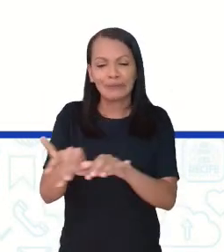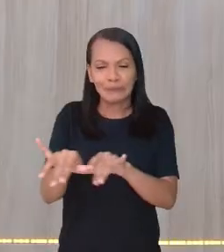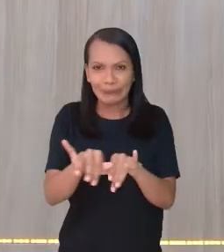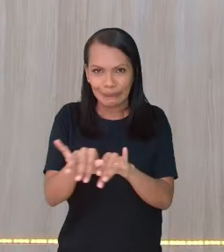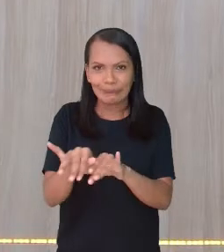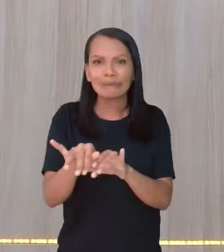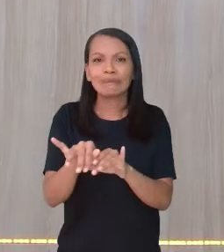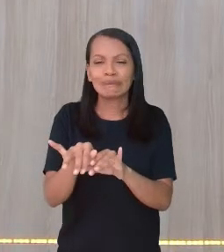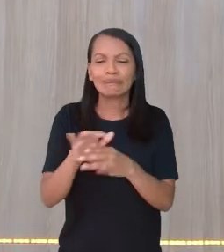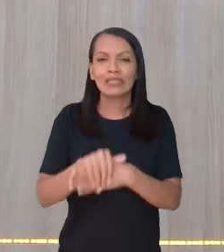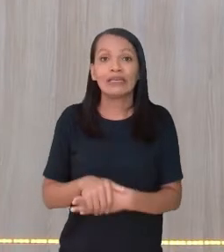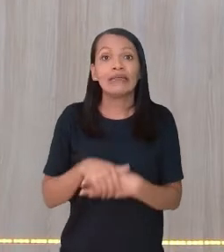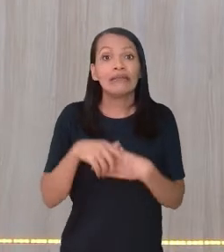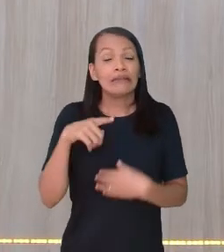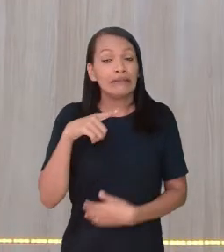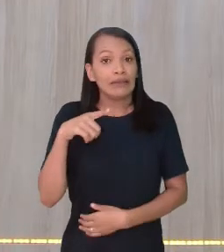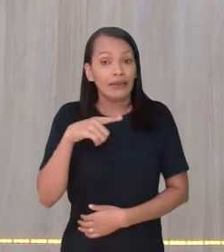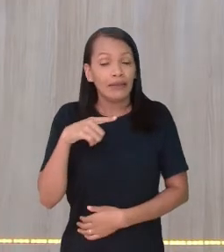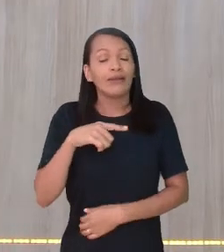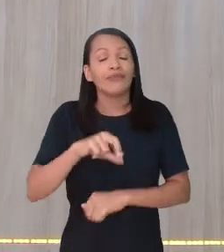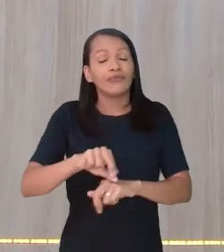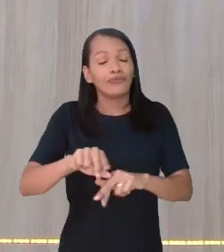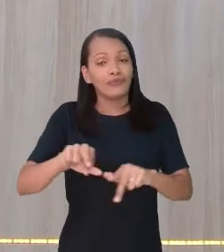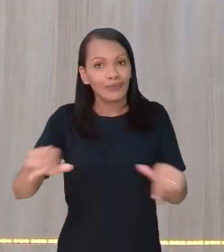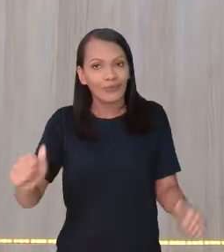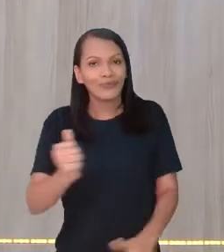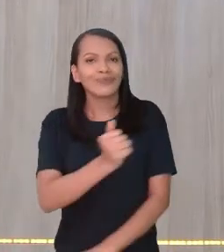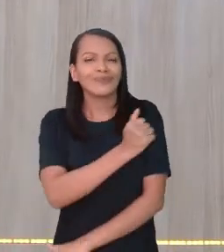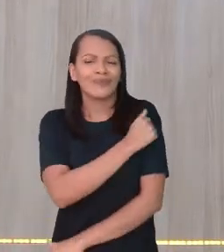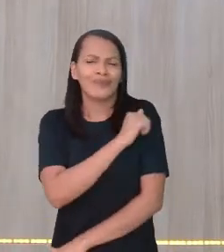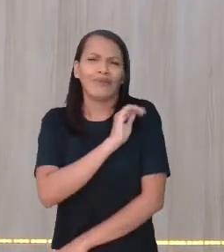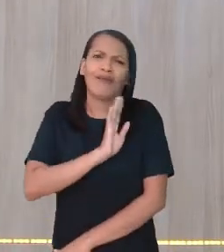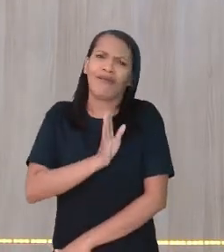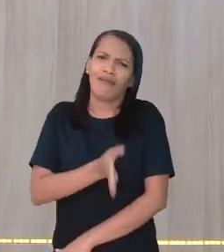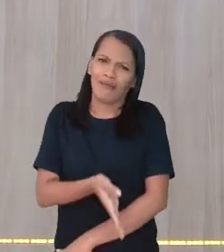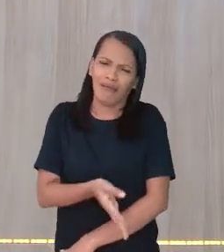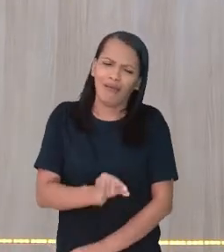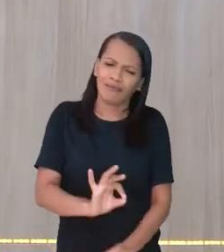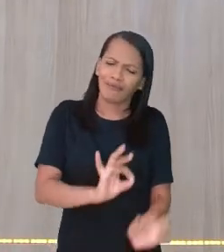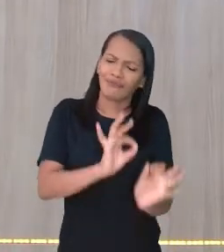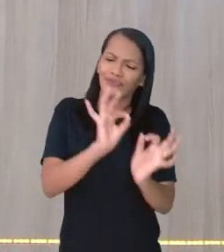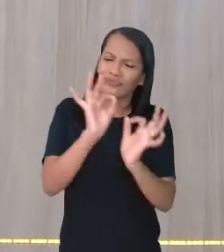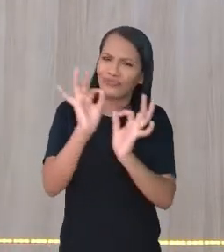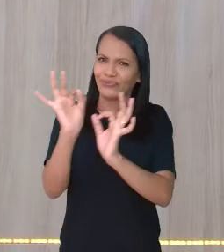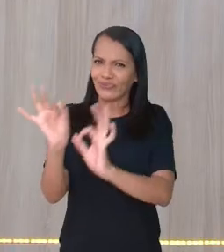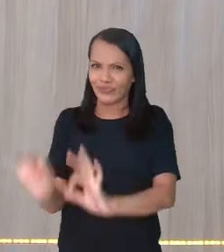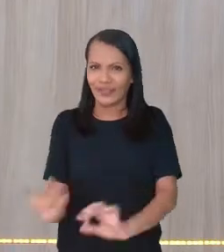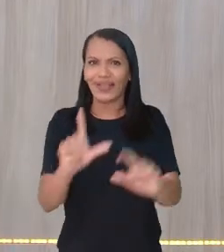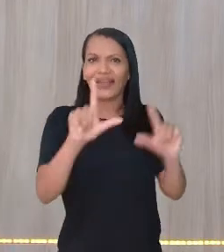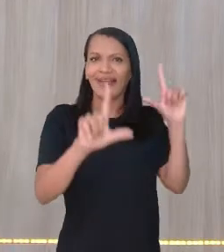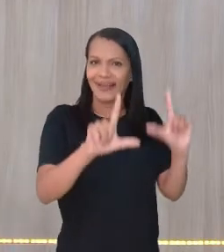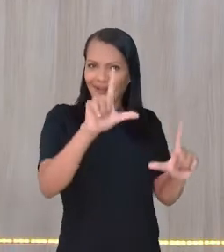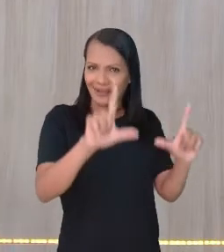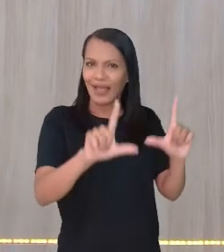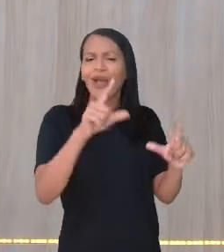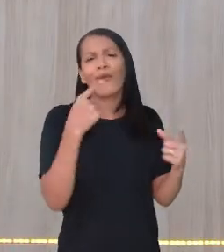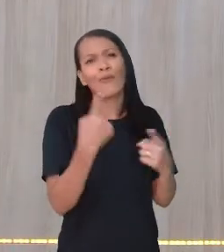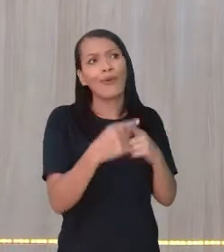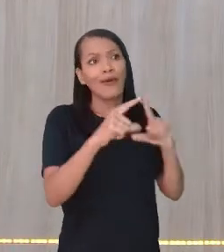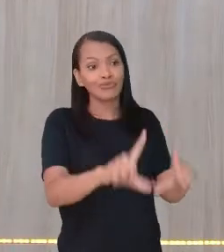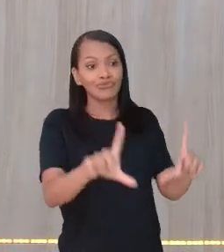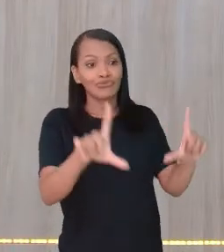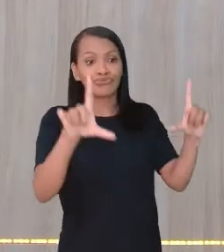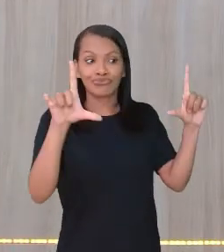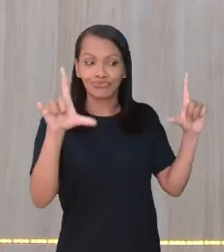bom? Então, muitos alunos já usam do artifício aí de assistir a aula na TV, que é bem grandona, né?